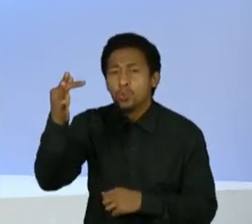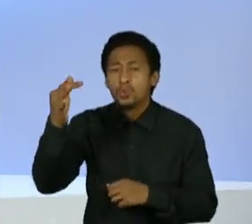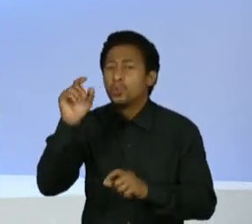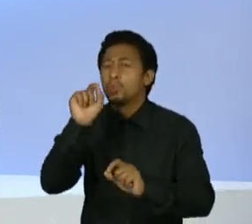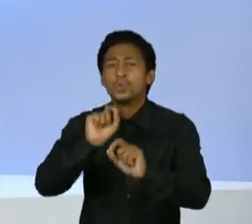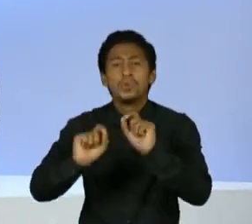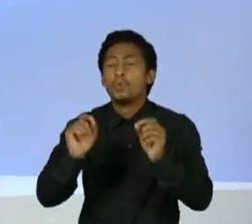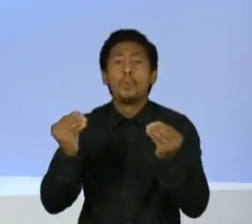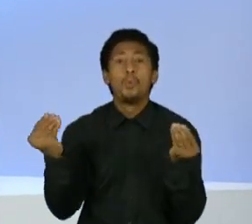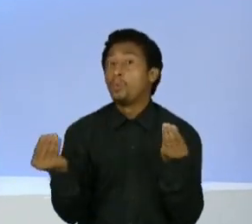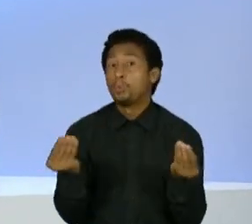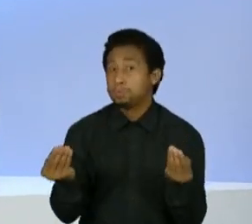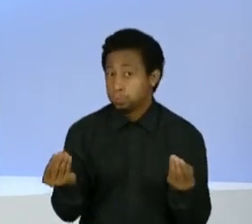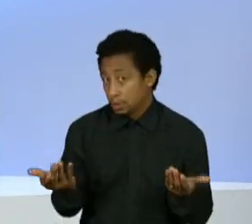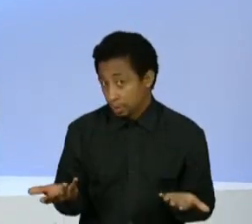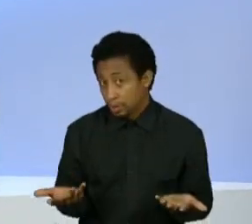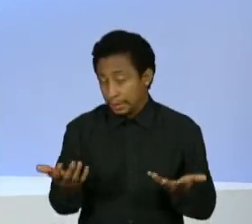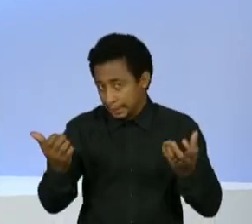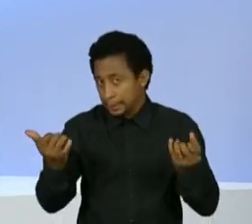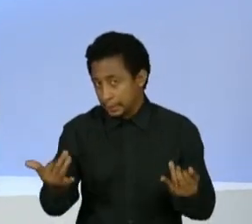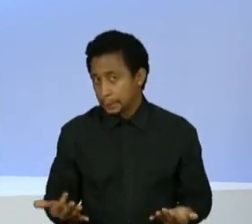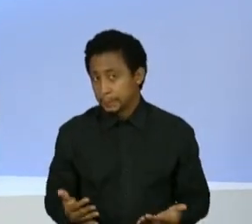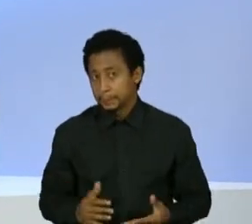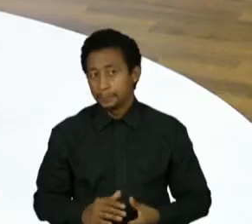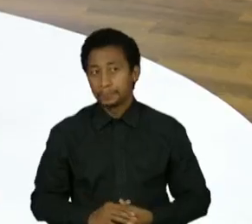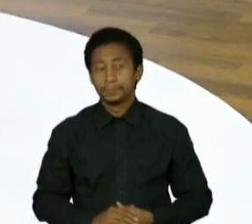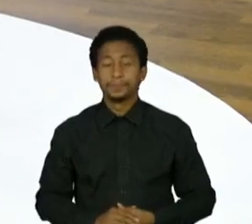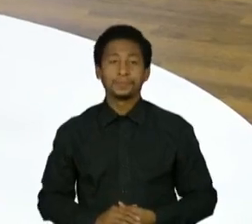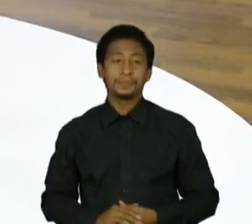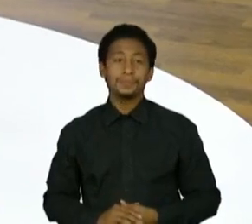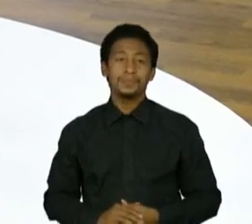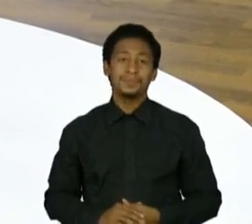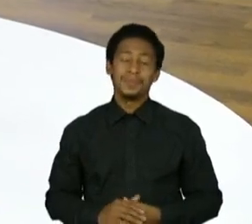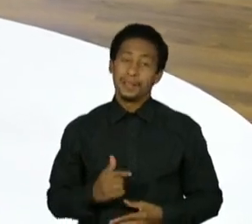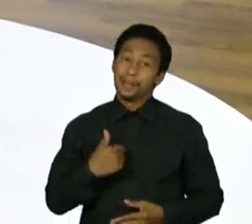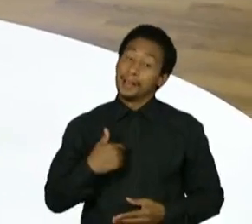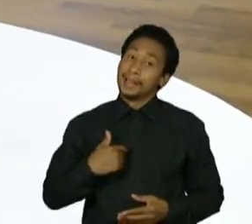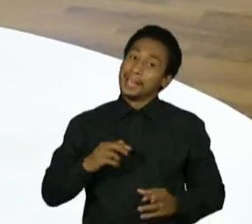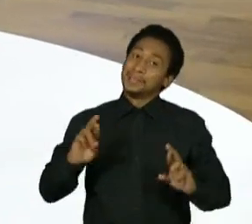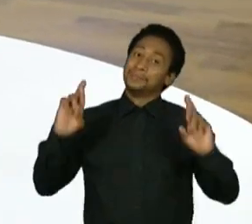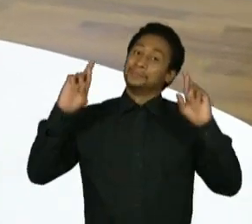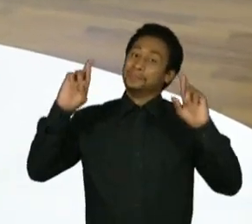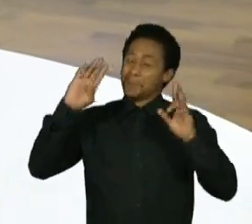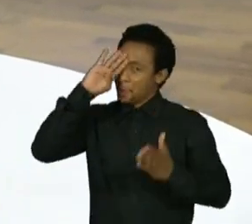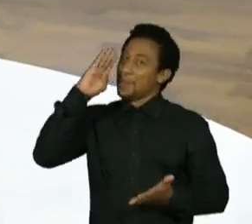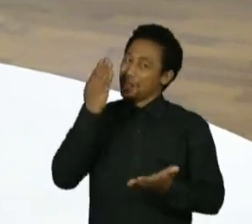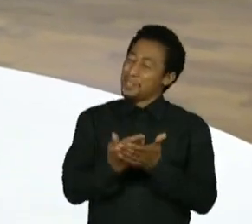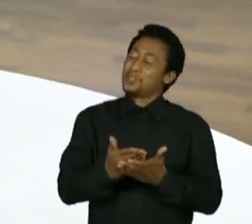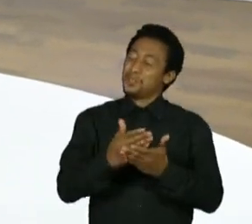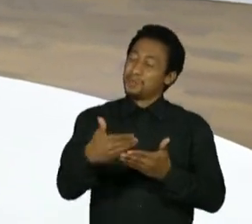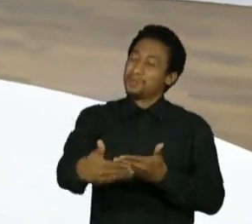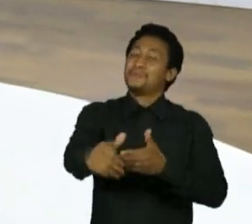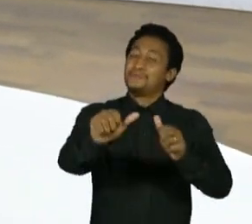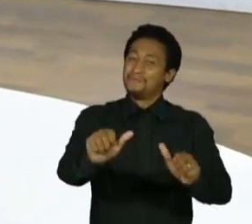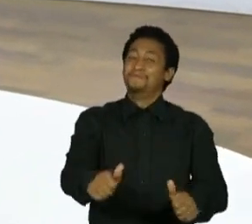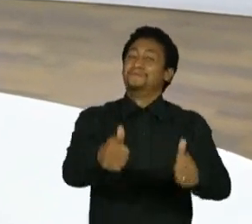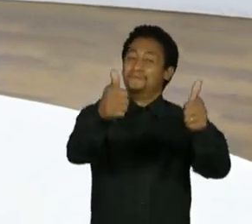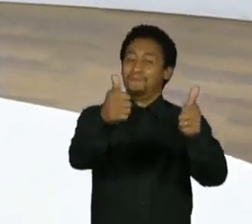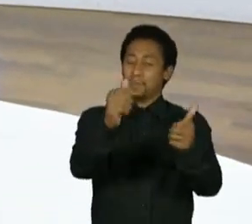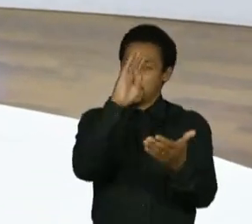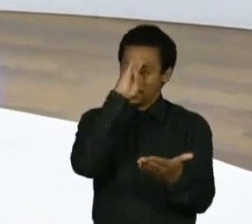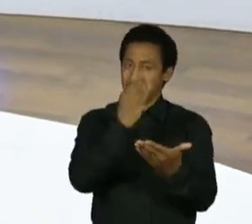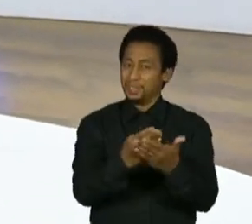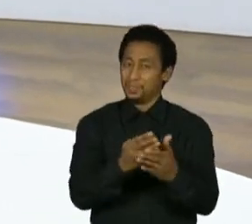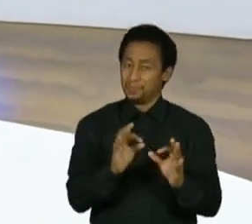apontam para que para o futuro eu sou um otimista por natureza pode portanto eu vejo